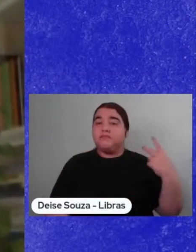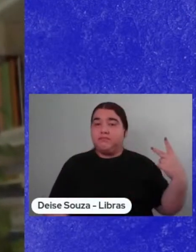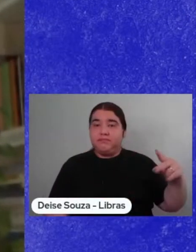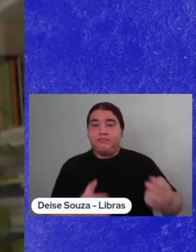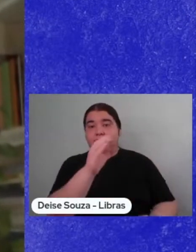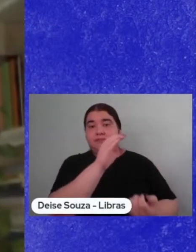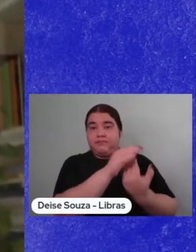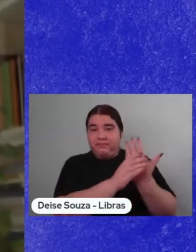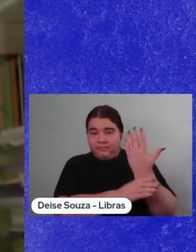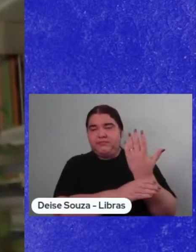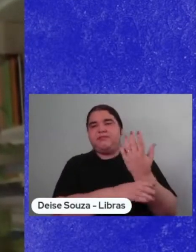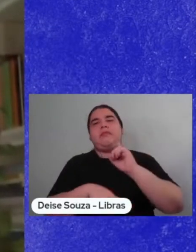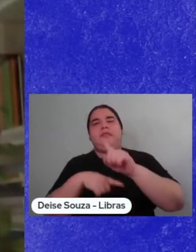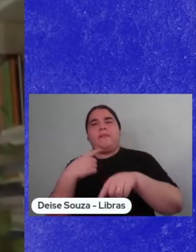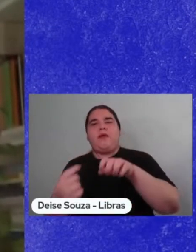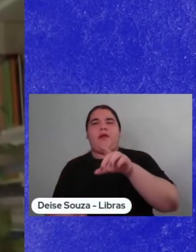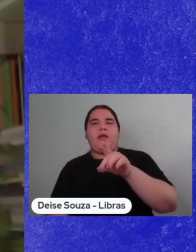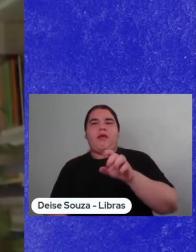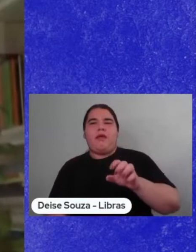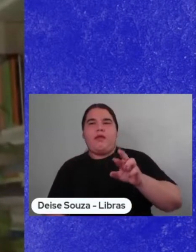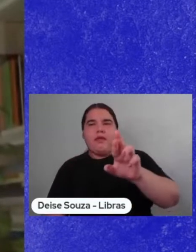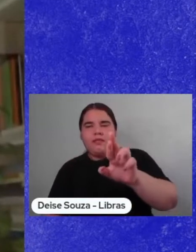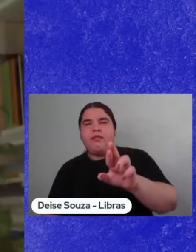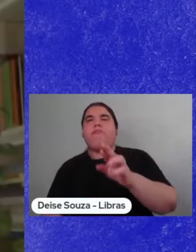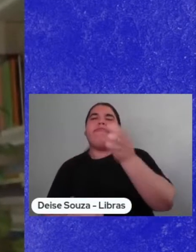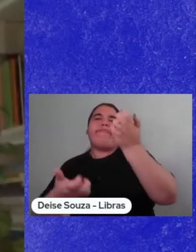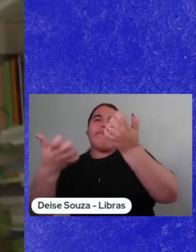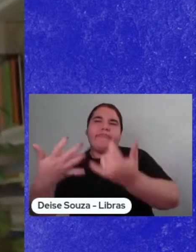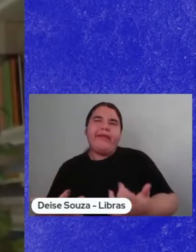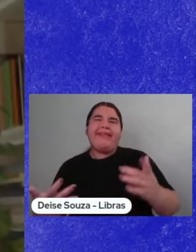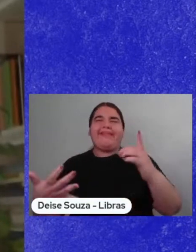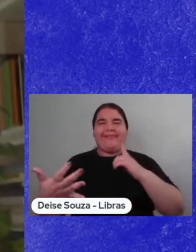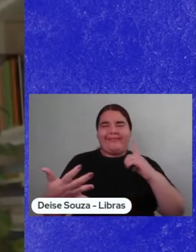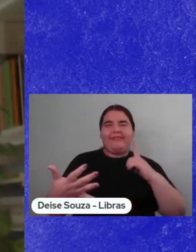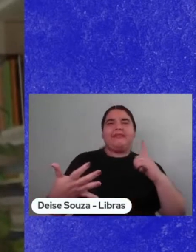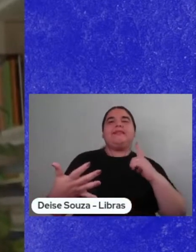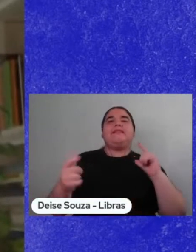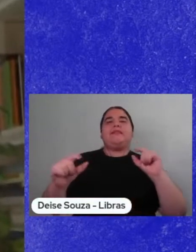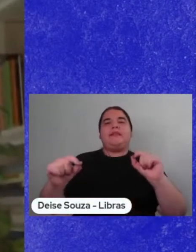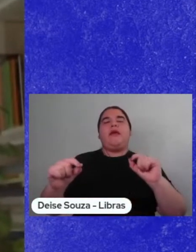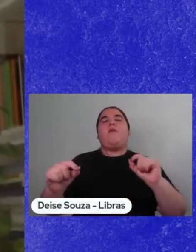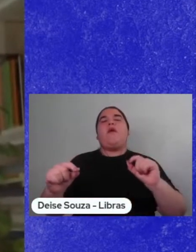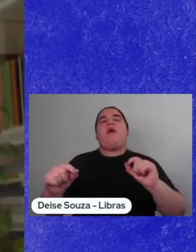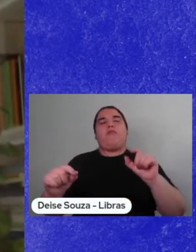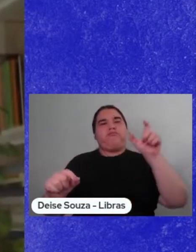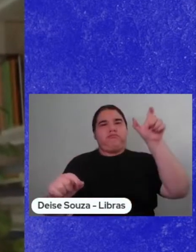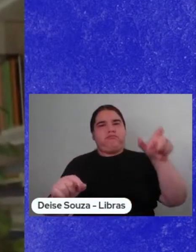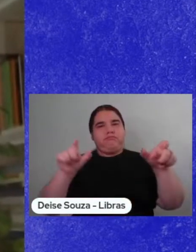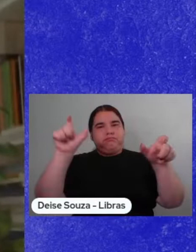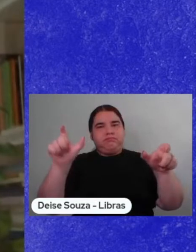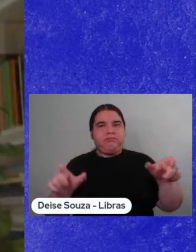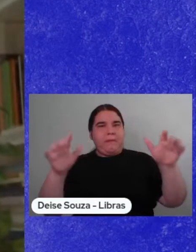depois ouvindo o Éder falar também, eu acho que tem uma ligação aí nesses dois. Claro, quando a gente pensa em uma curadoria, a gente sempre